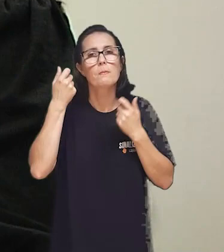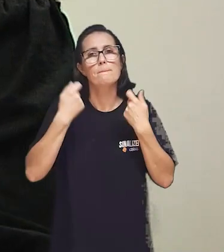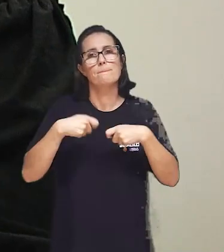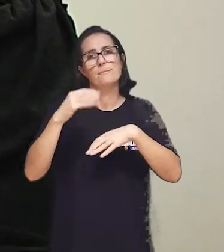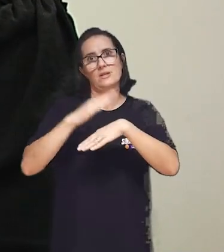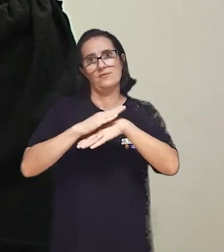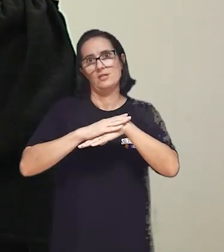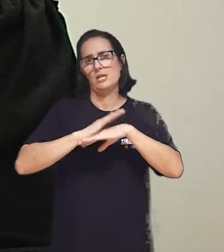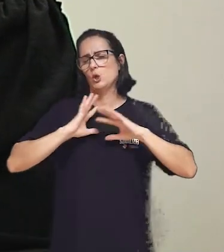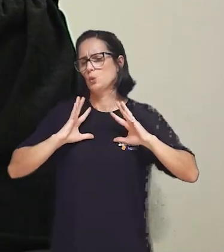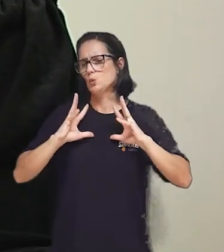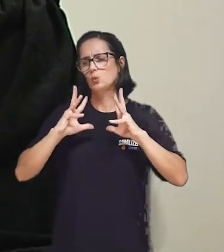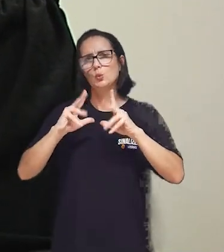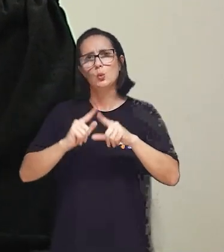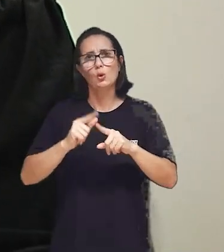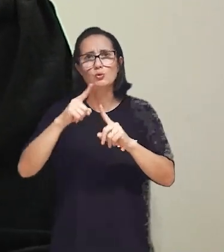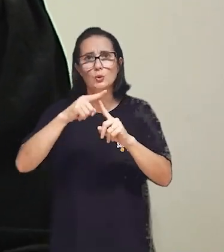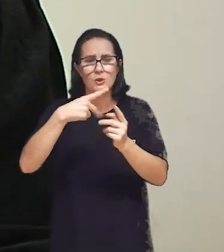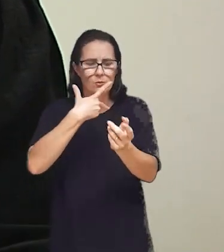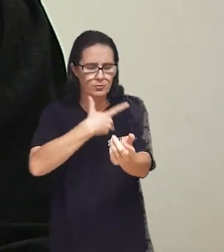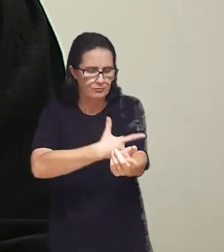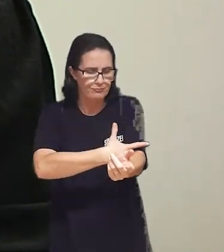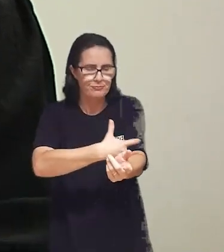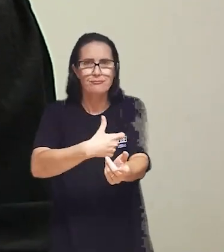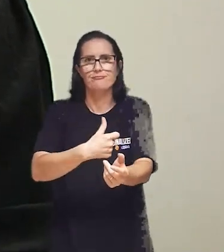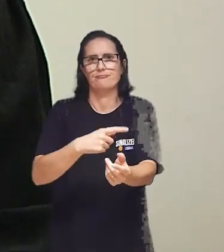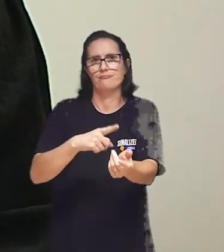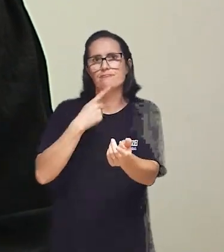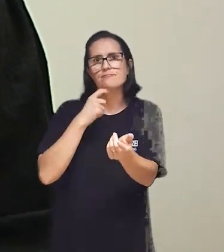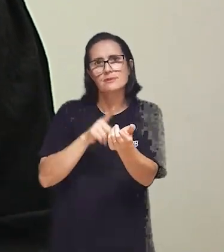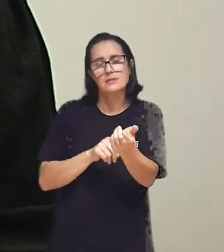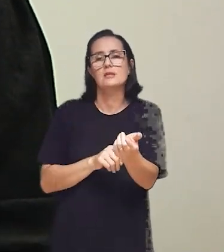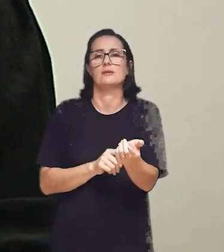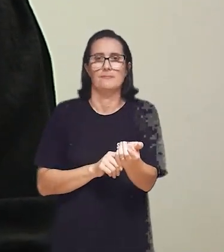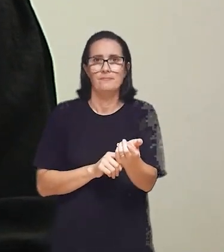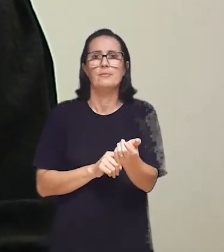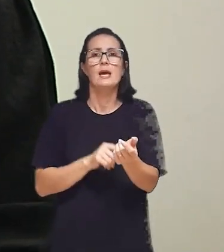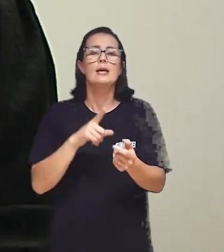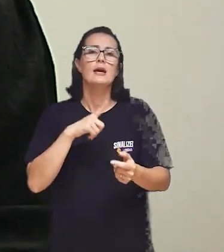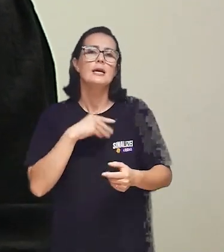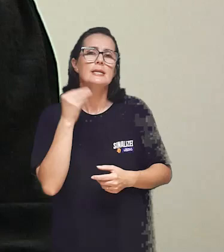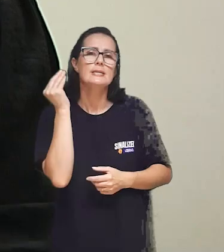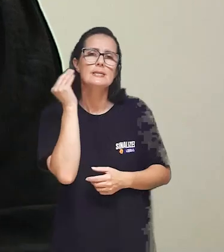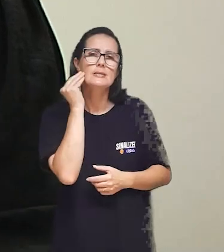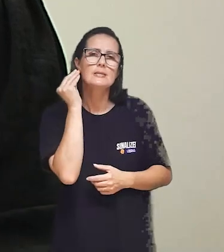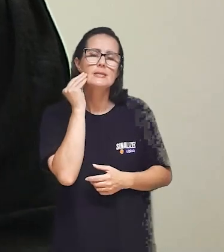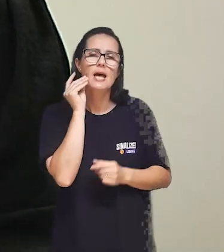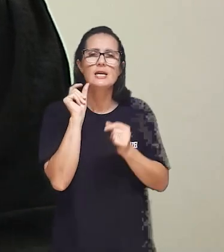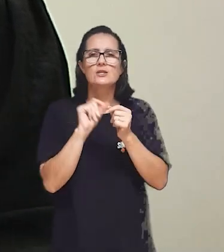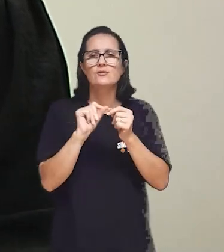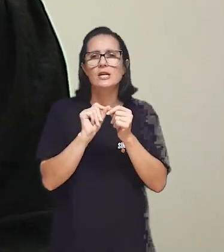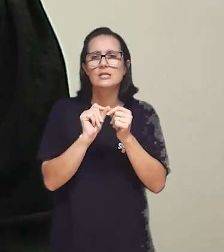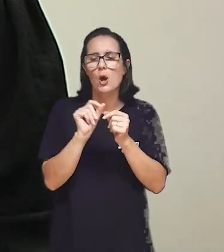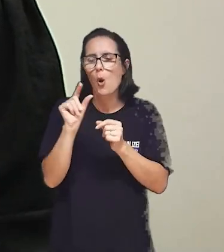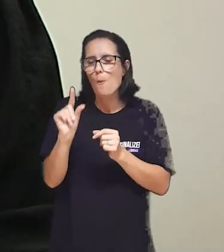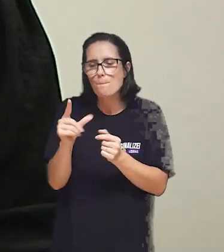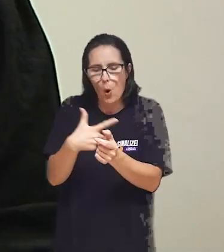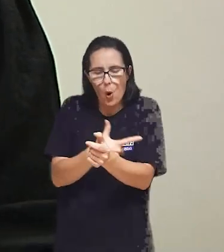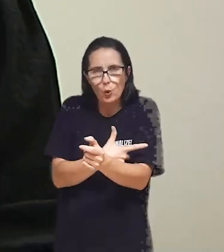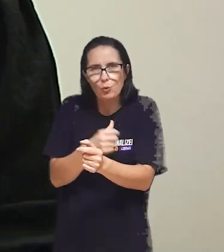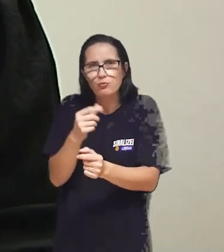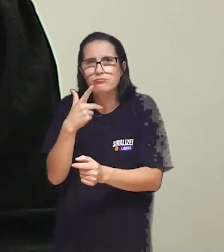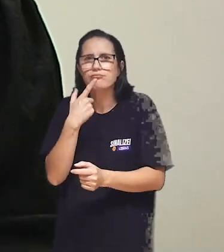realizar de todas as amostras dos doadores. Existem aqueles testes que são realizados com a amostra dos